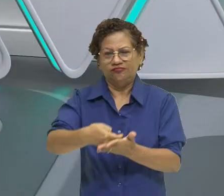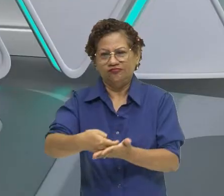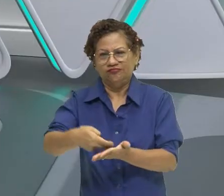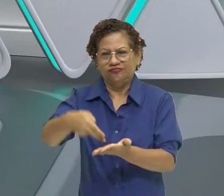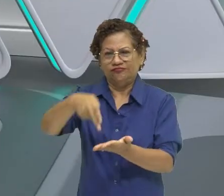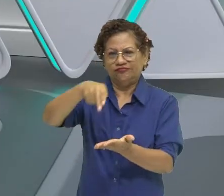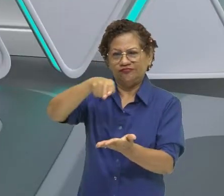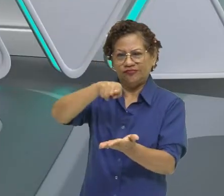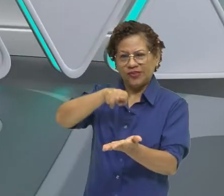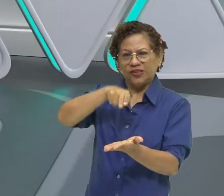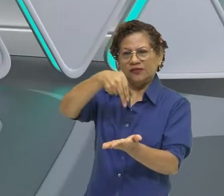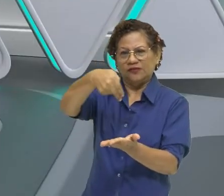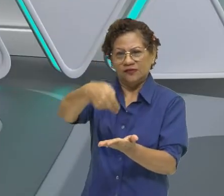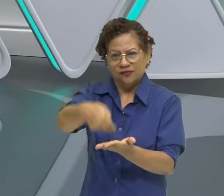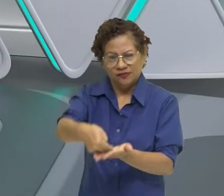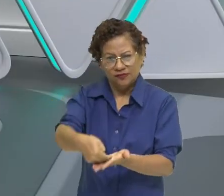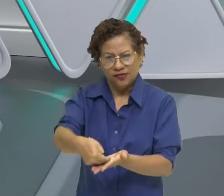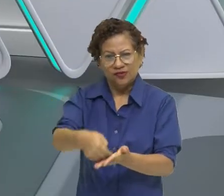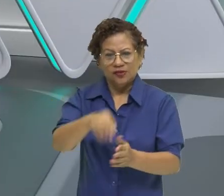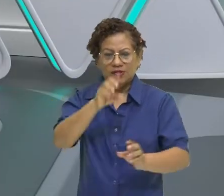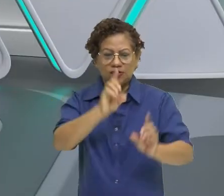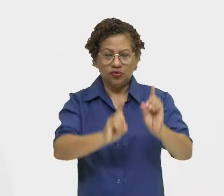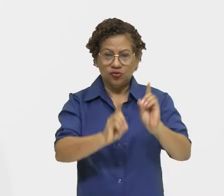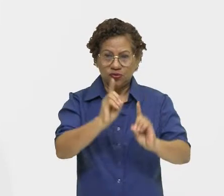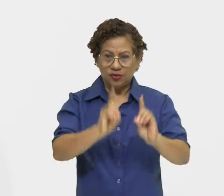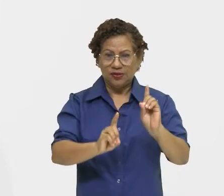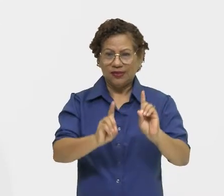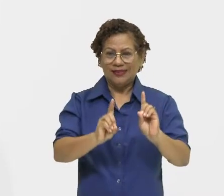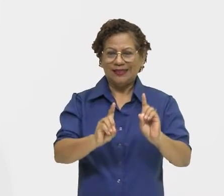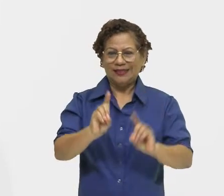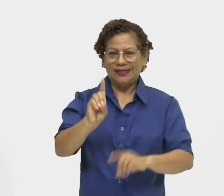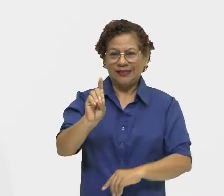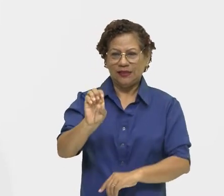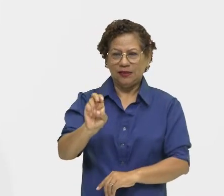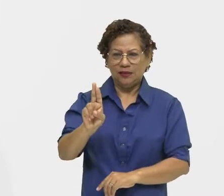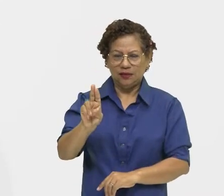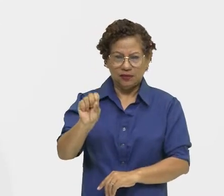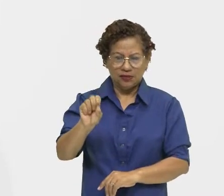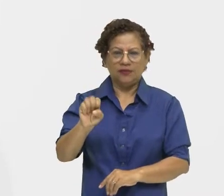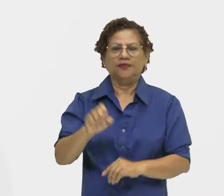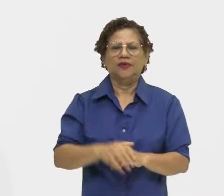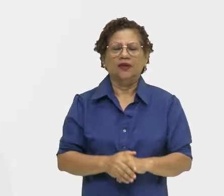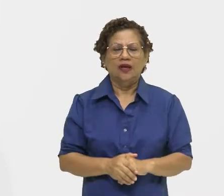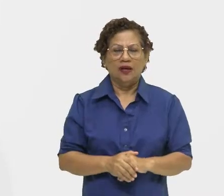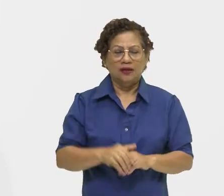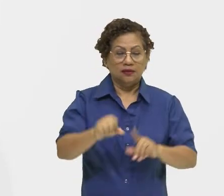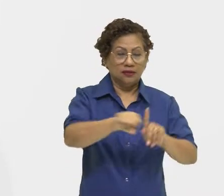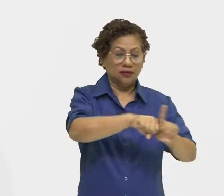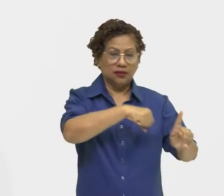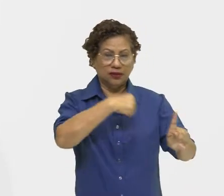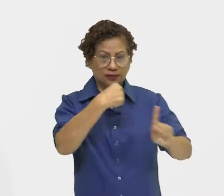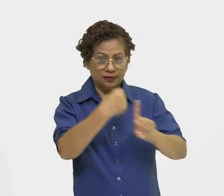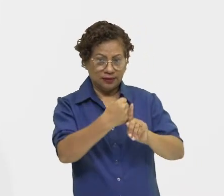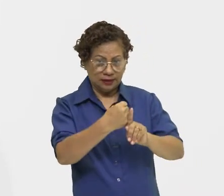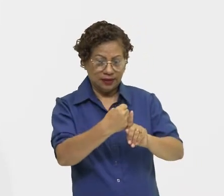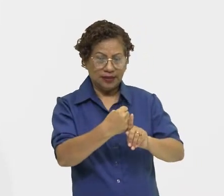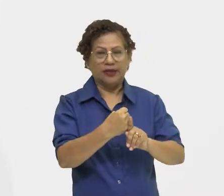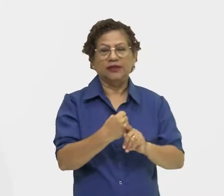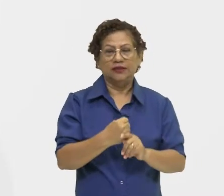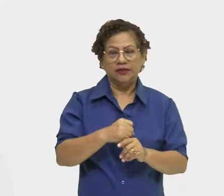deuses. Voltando lá, a sociedade ela era baseada na